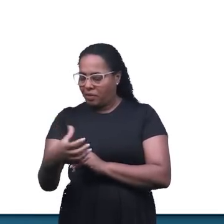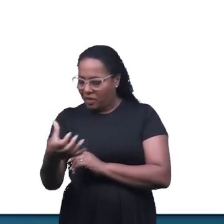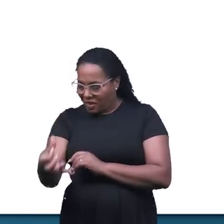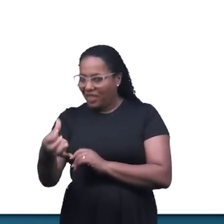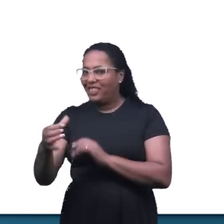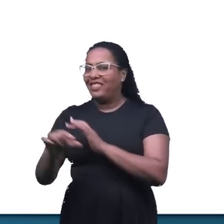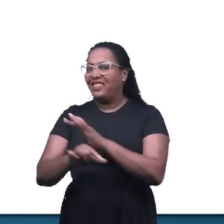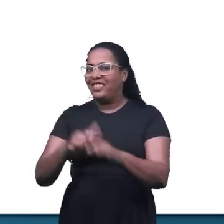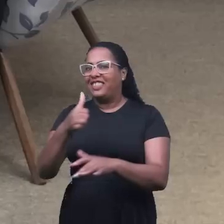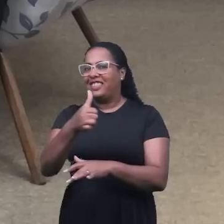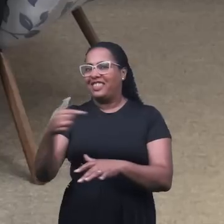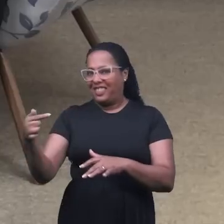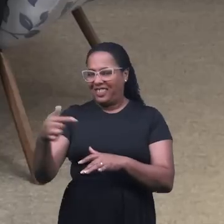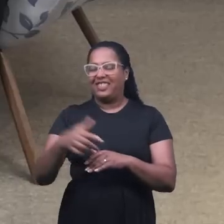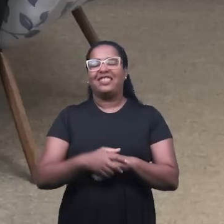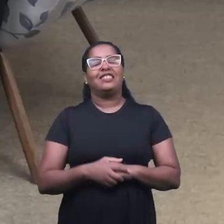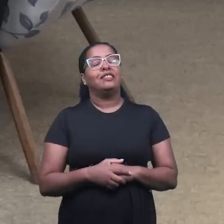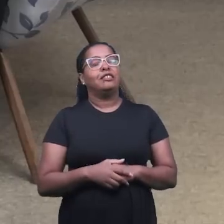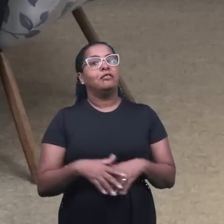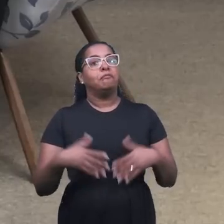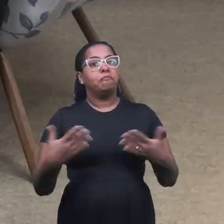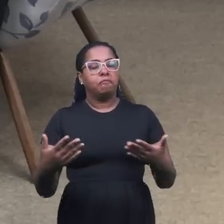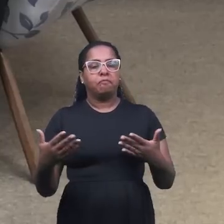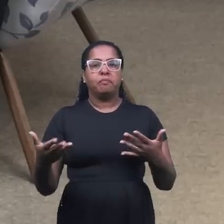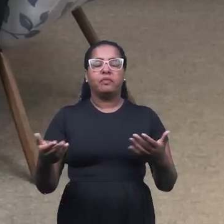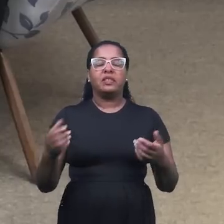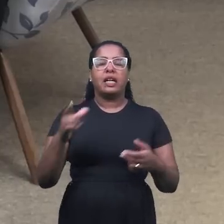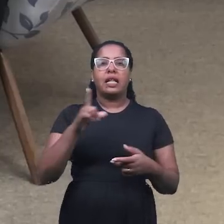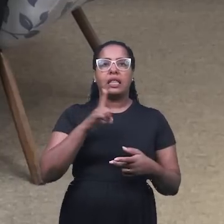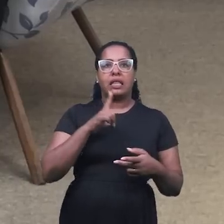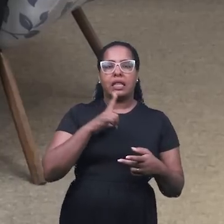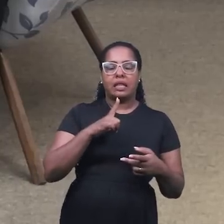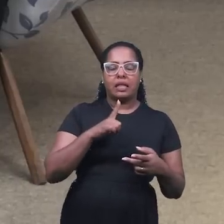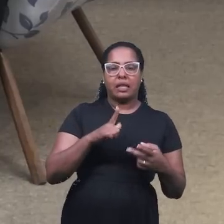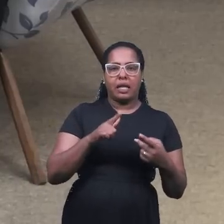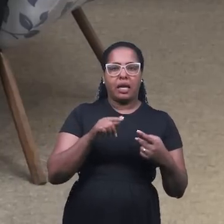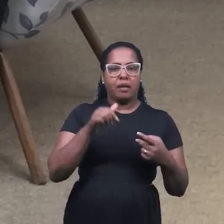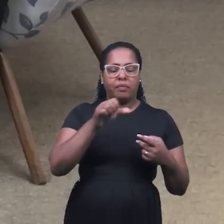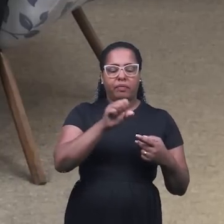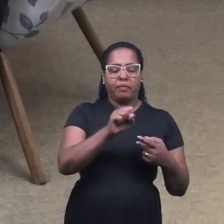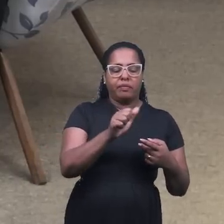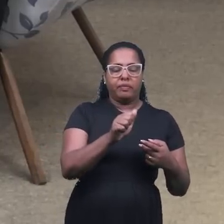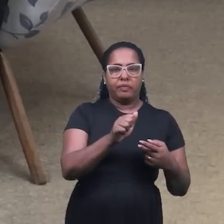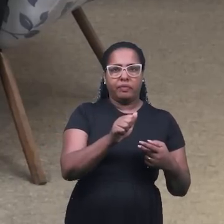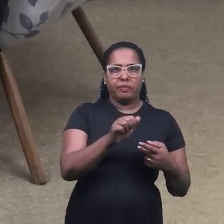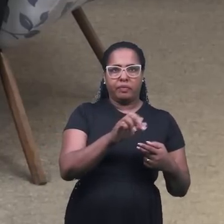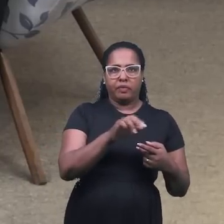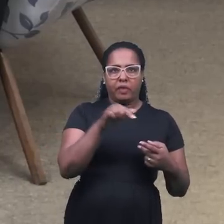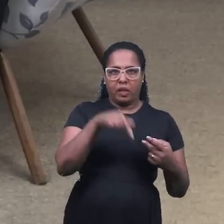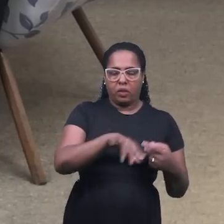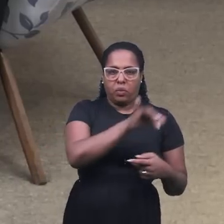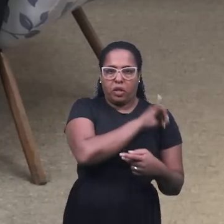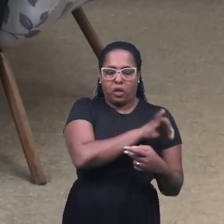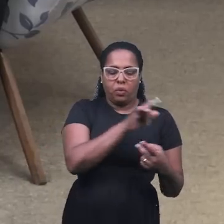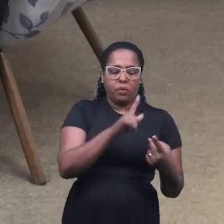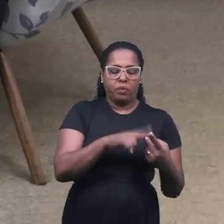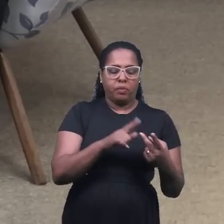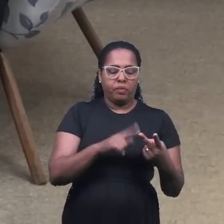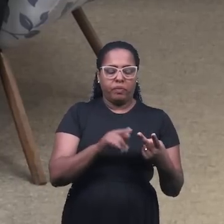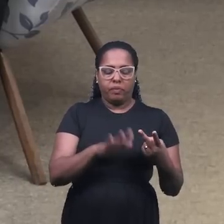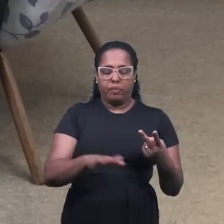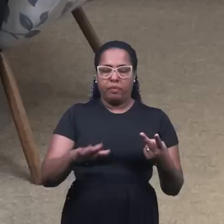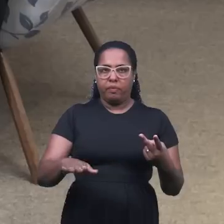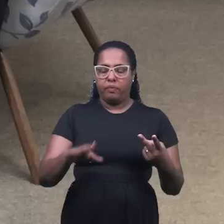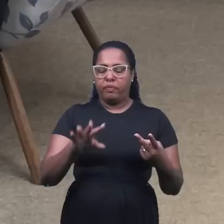verso 17. Nós vamos ter as seguintes participações. A intermediária Sara Pinho, do Rio de Janeiro,